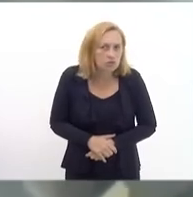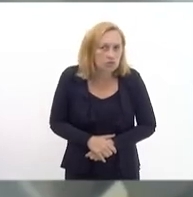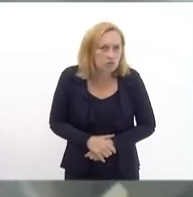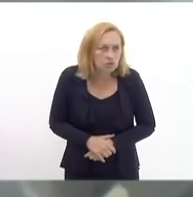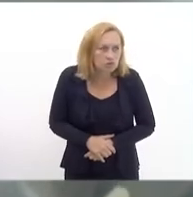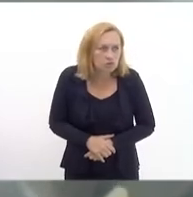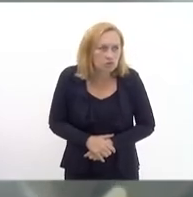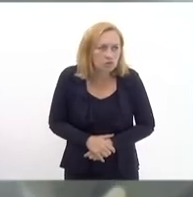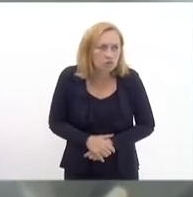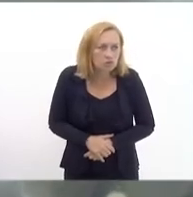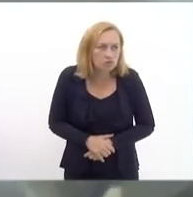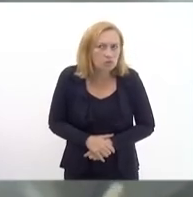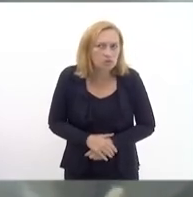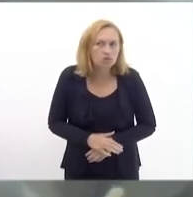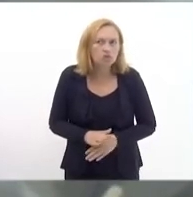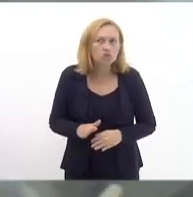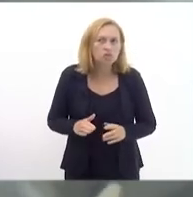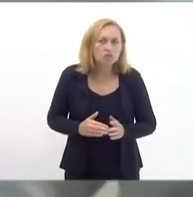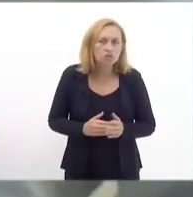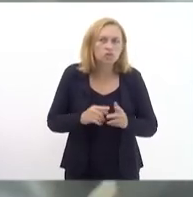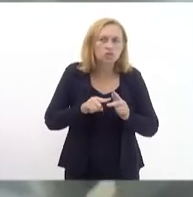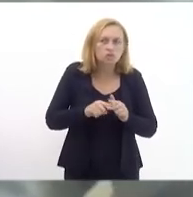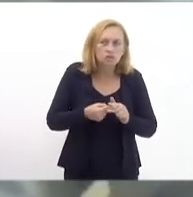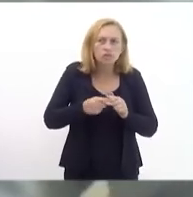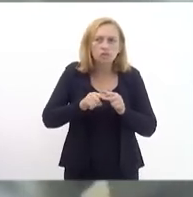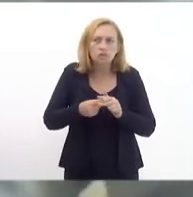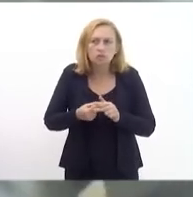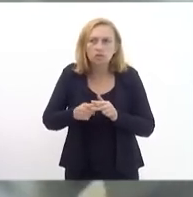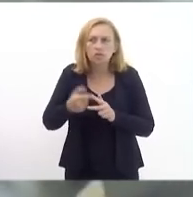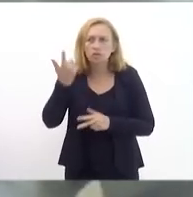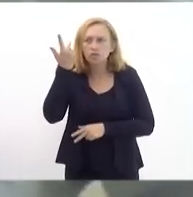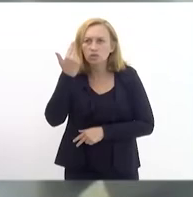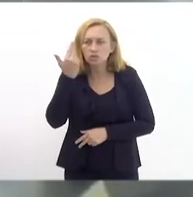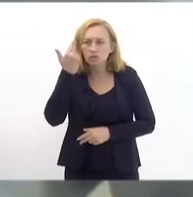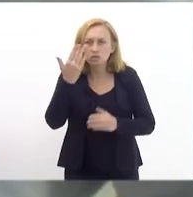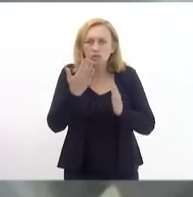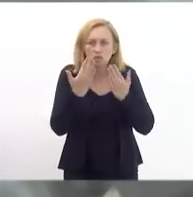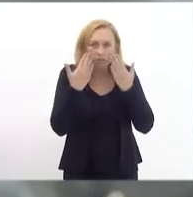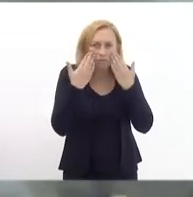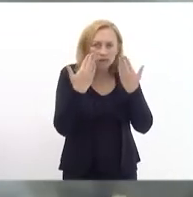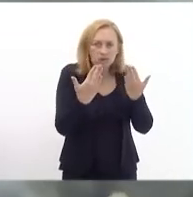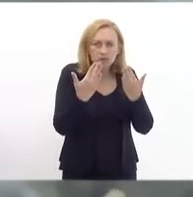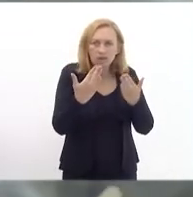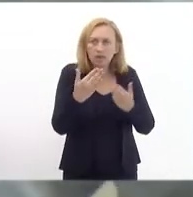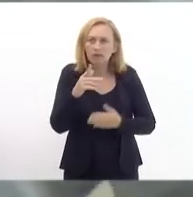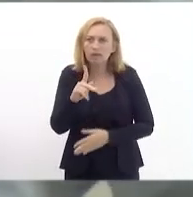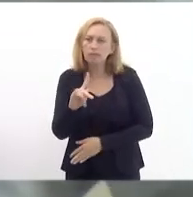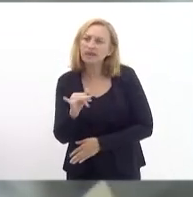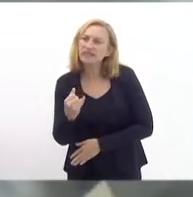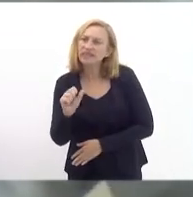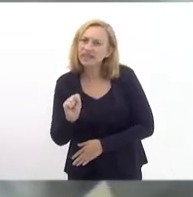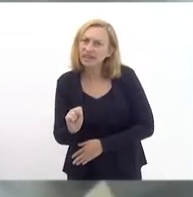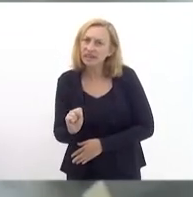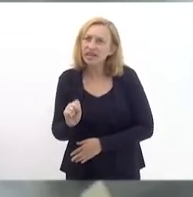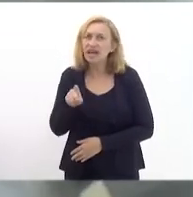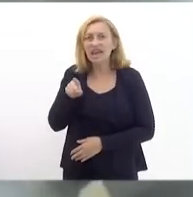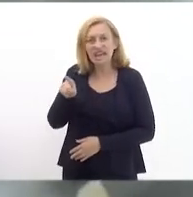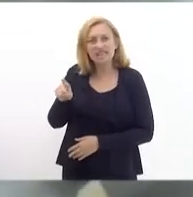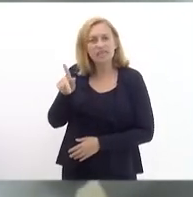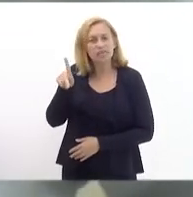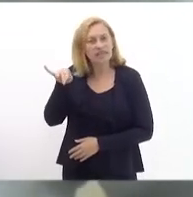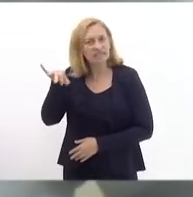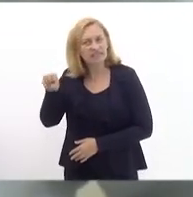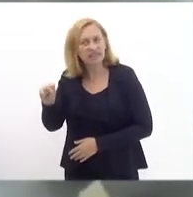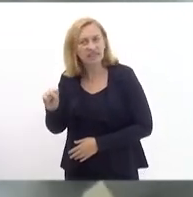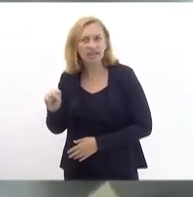Todo procedimento de ajuste é natural se apresentar uma planilha. Essa